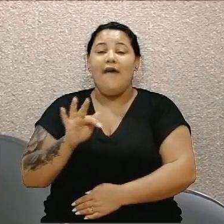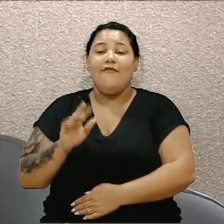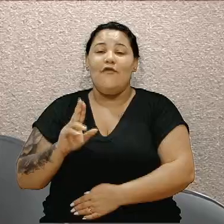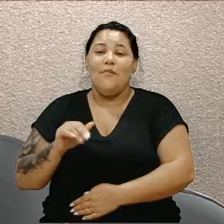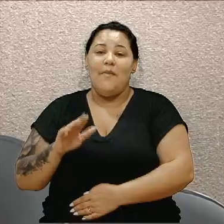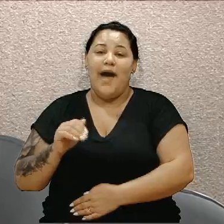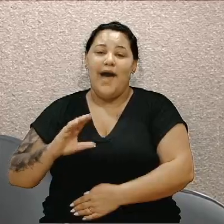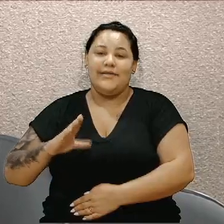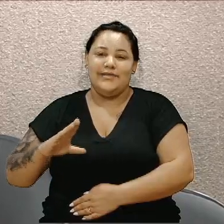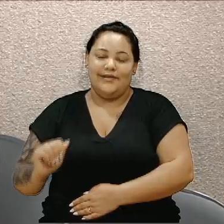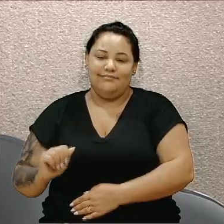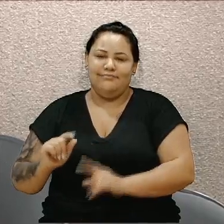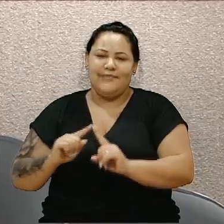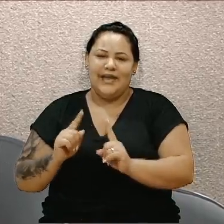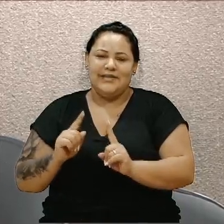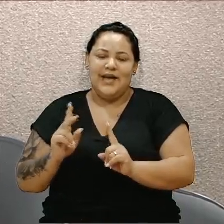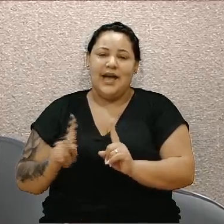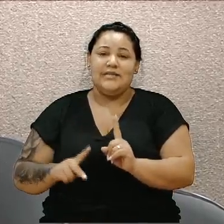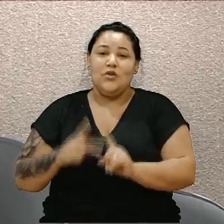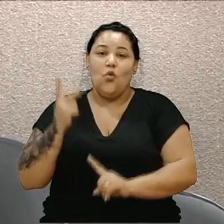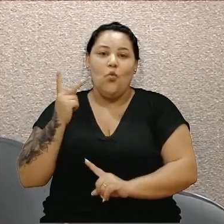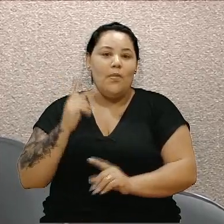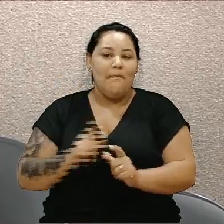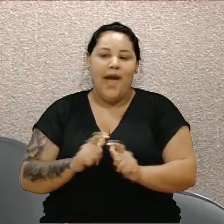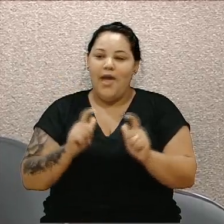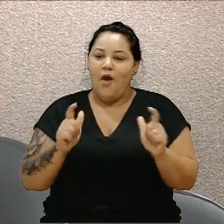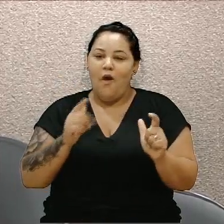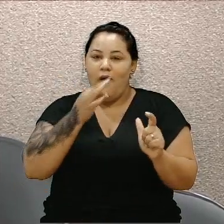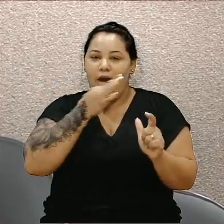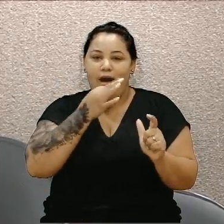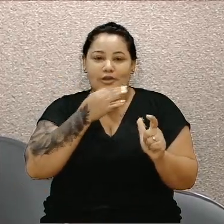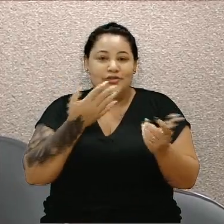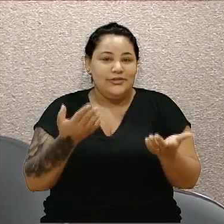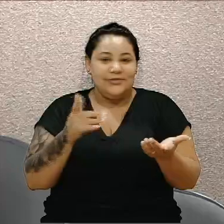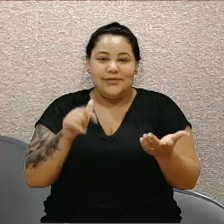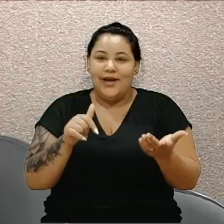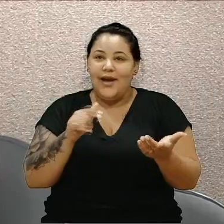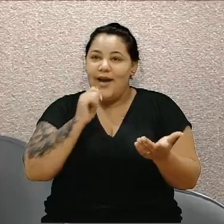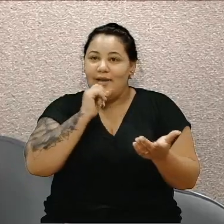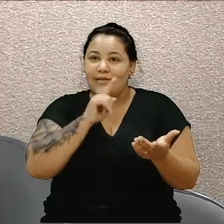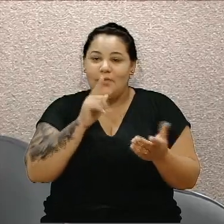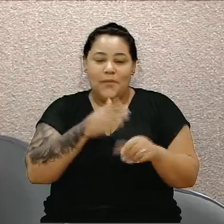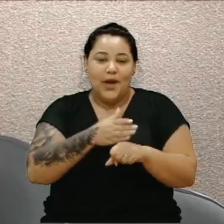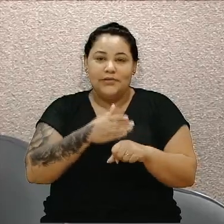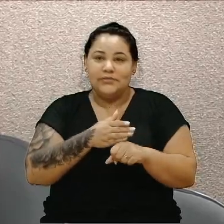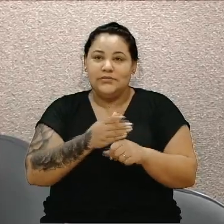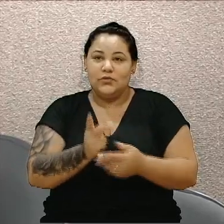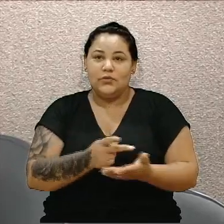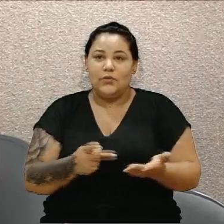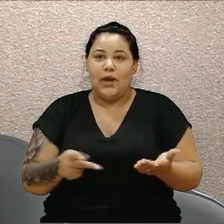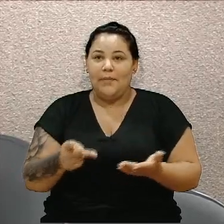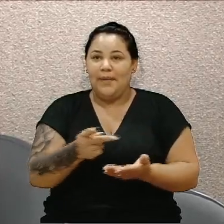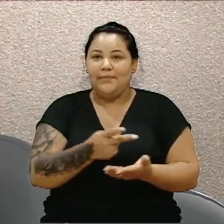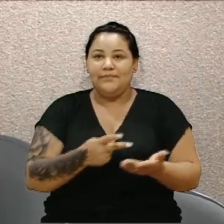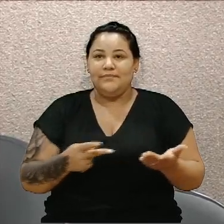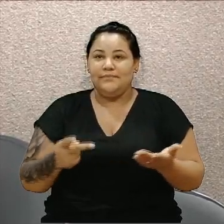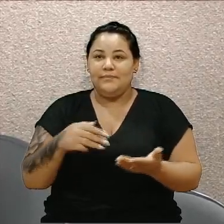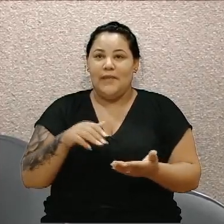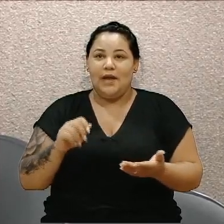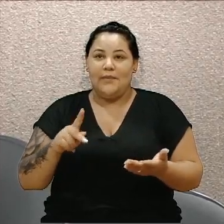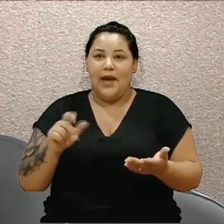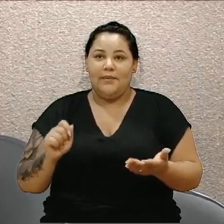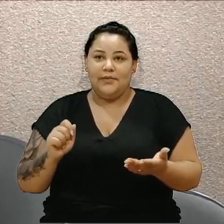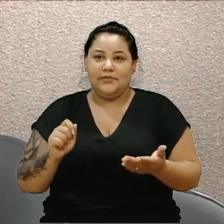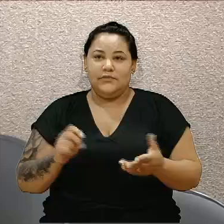a segunda maior cidade do estado, a maior cidade da Serra Gaúcha, nem está no mapa. Nem está no mapa, o trem nem